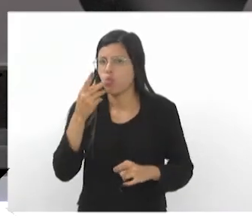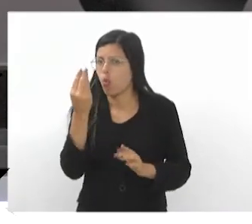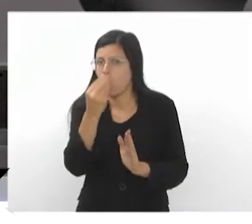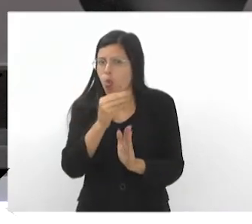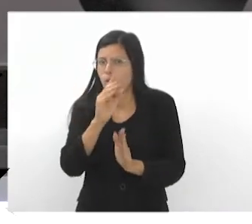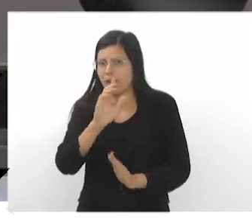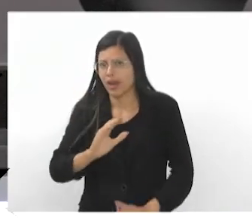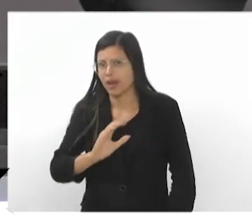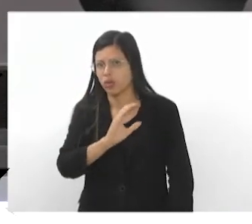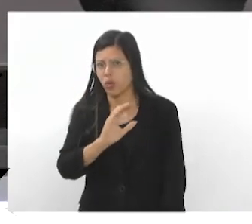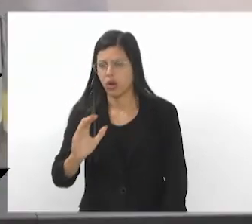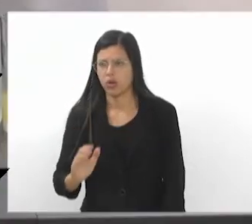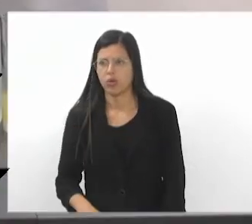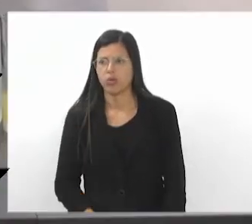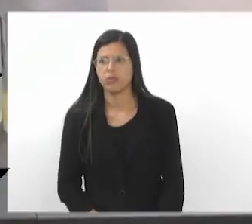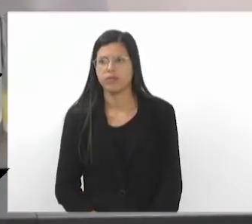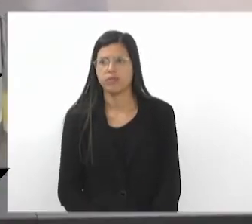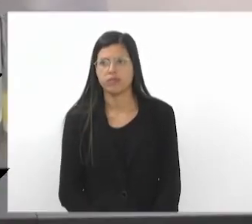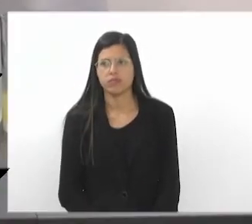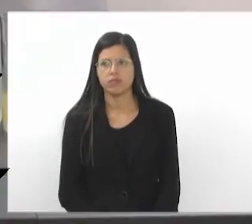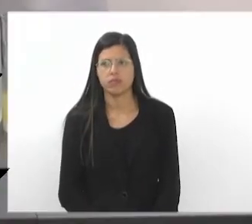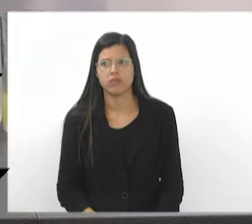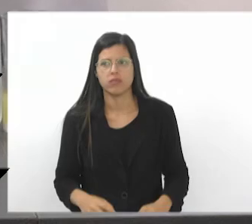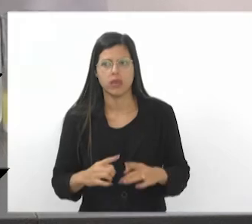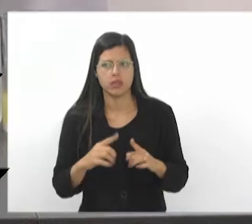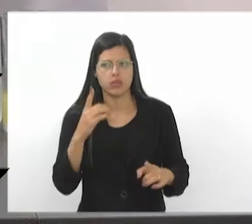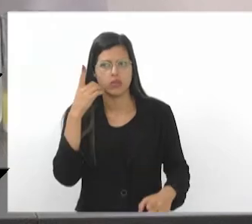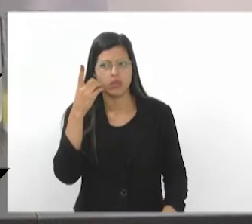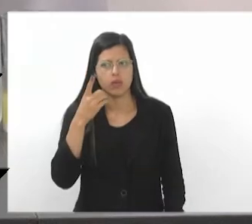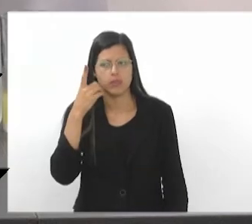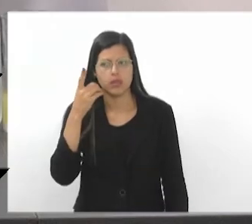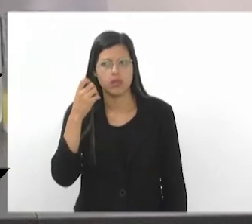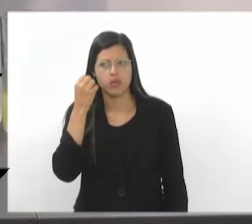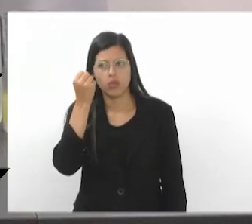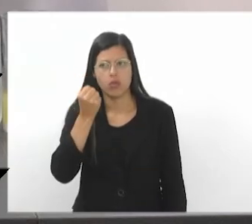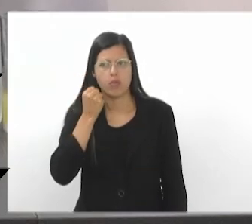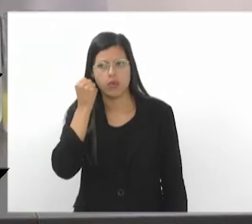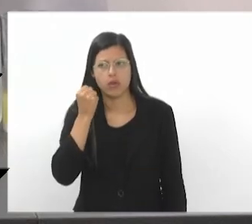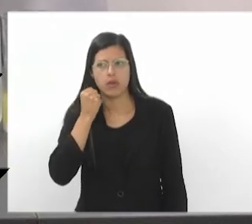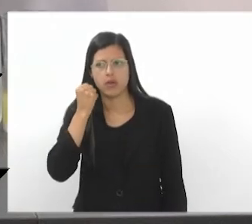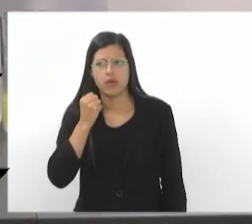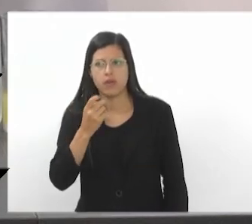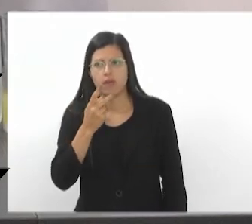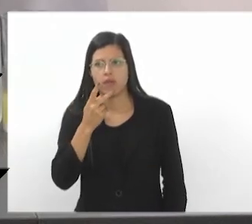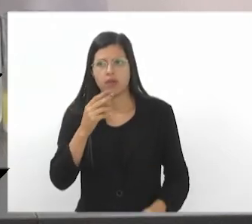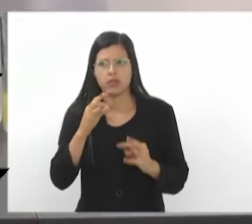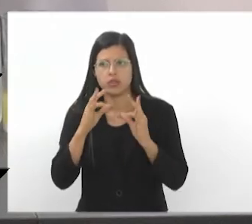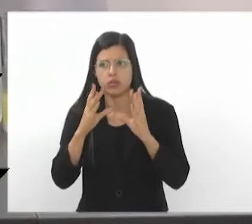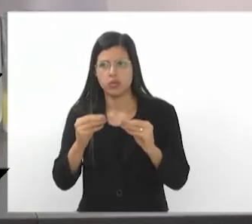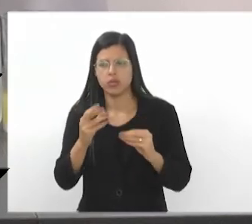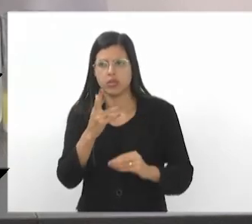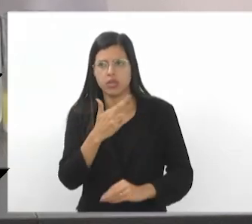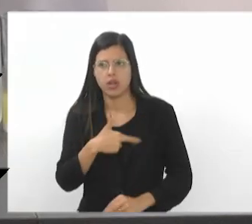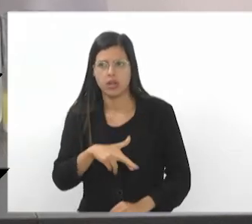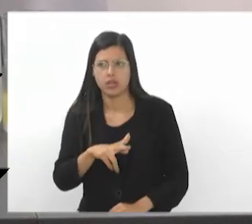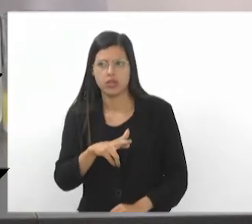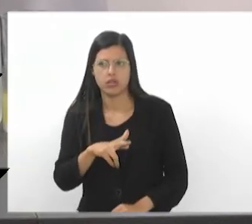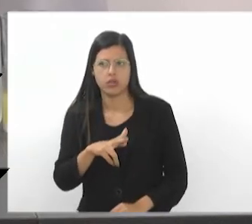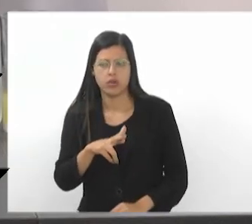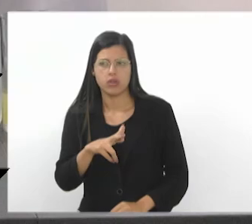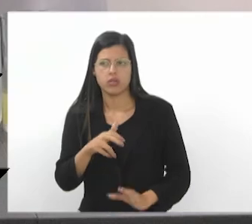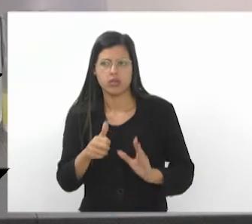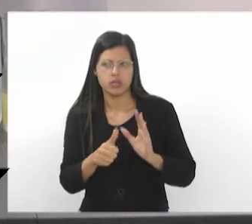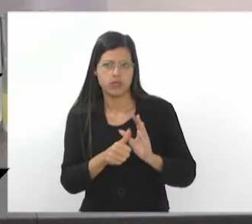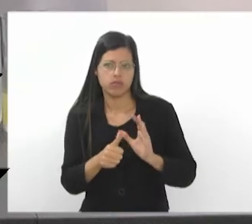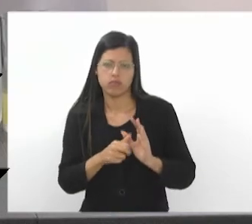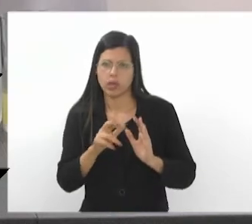católico. mas o deputado Malafaia, ele fala de todas as religiões Cristãs. Sim. Que não era o intuito original do